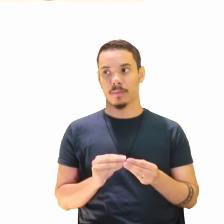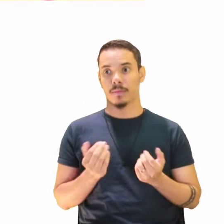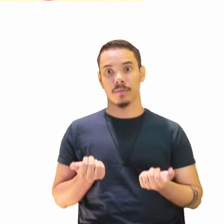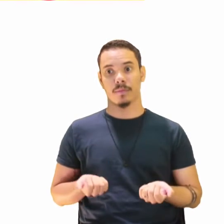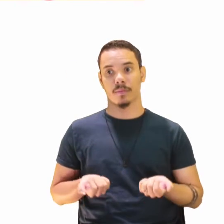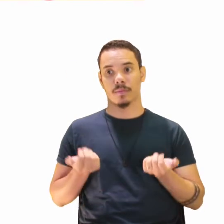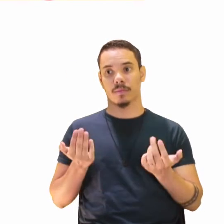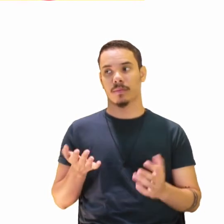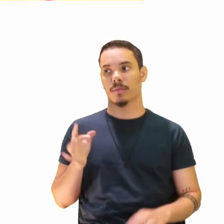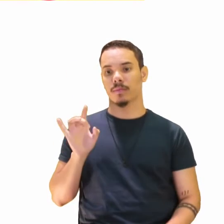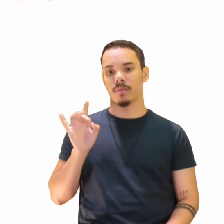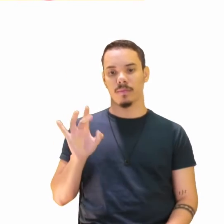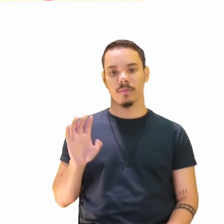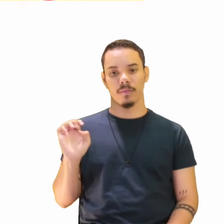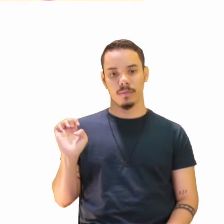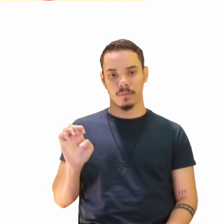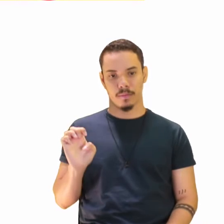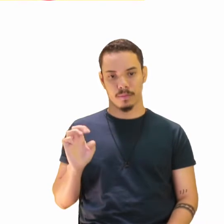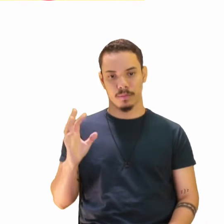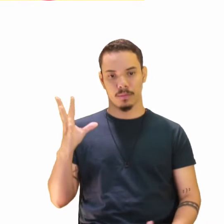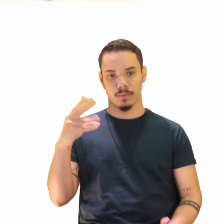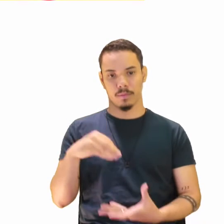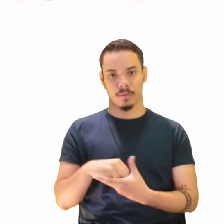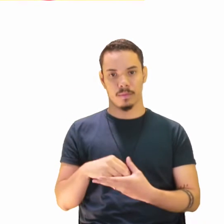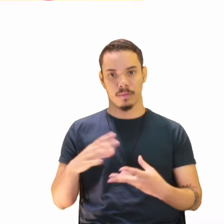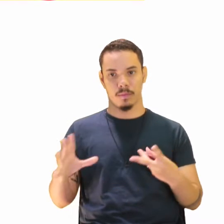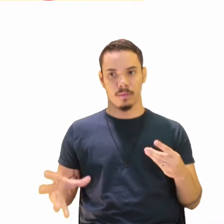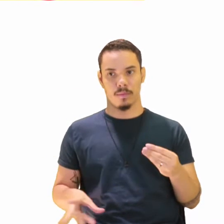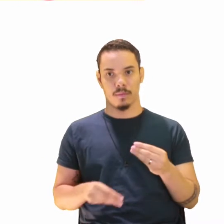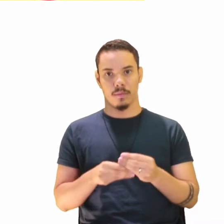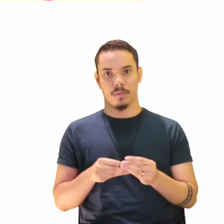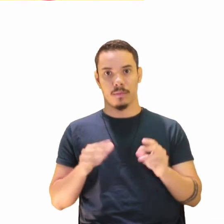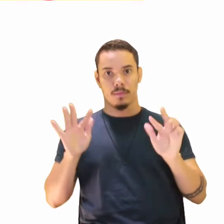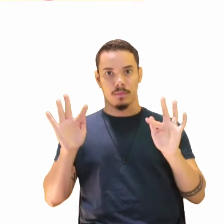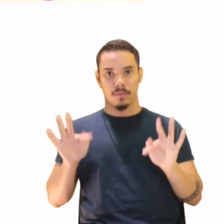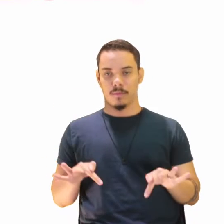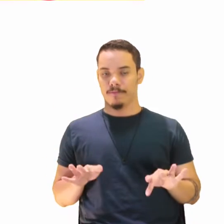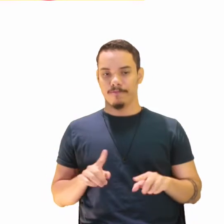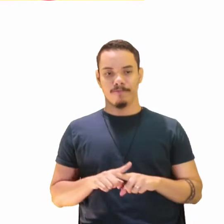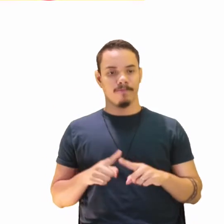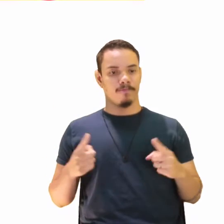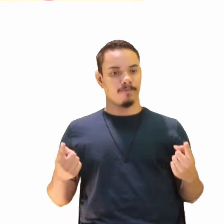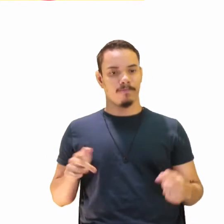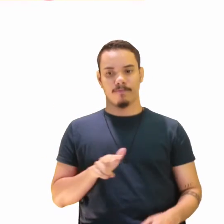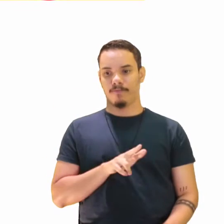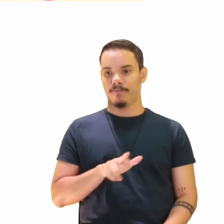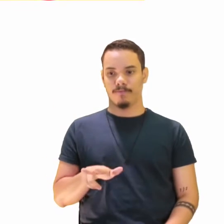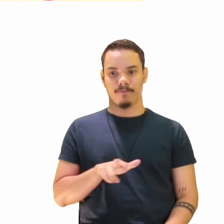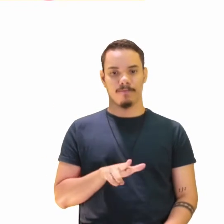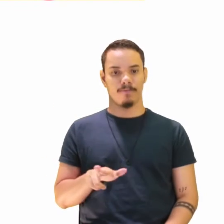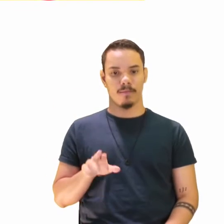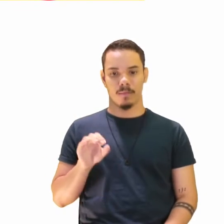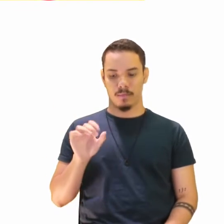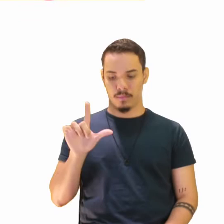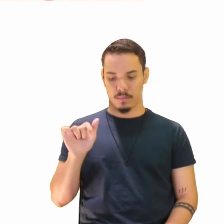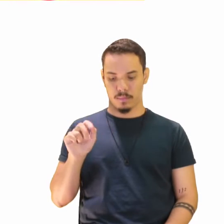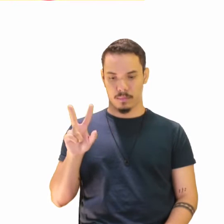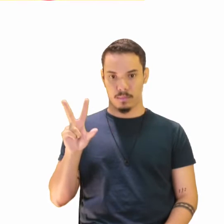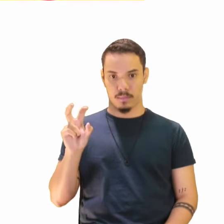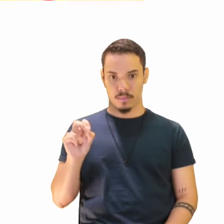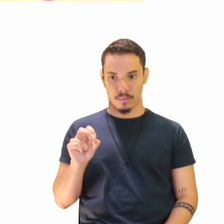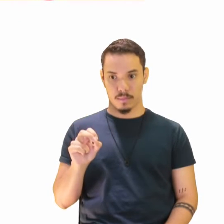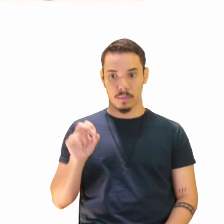somente esse ezinho de soma no final, mas não. Mas Olavo Bilac, ele